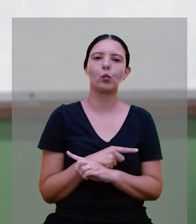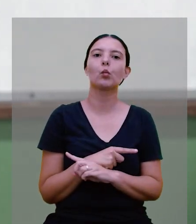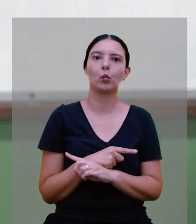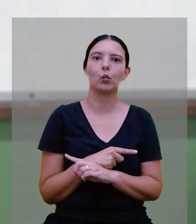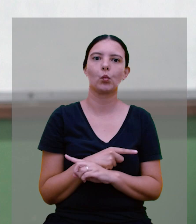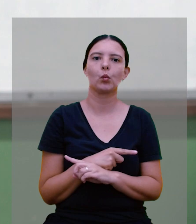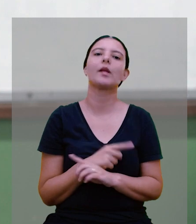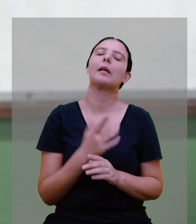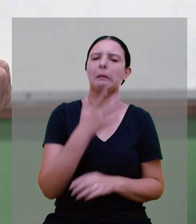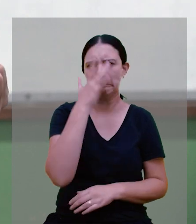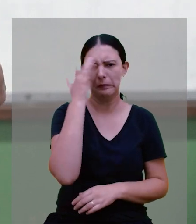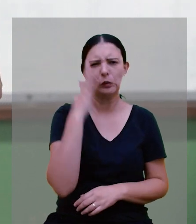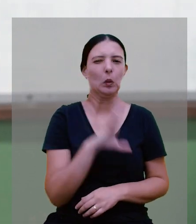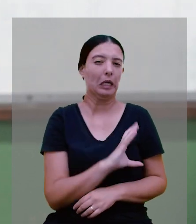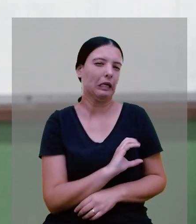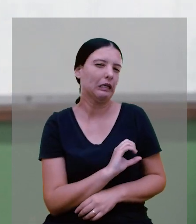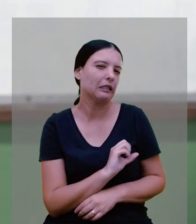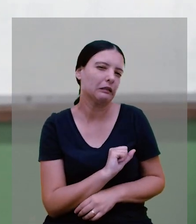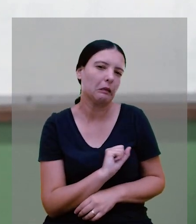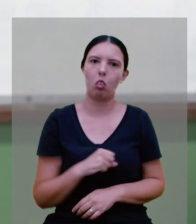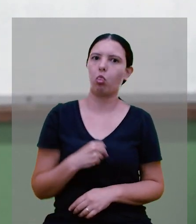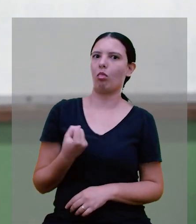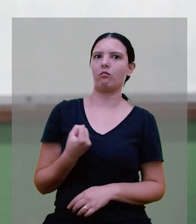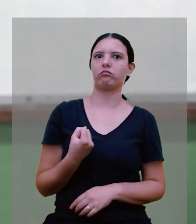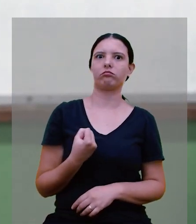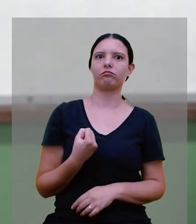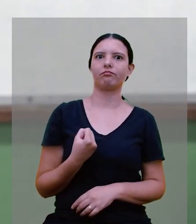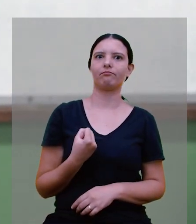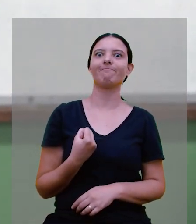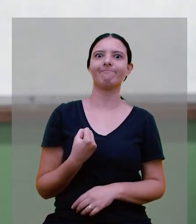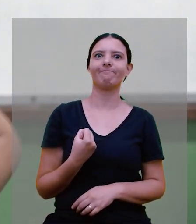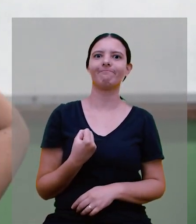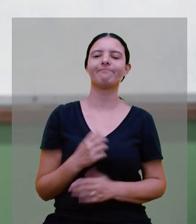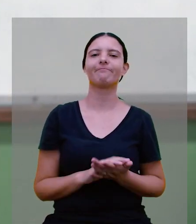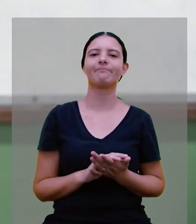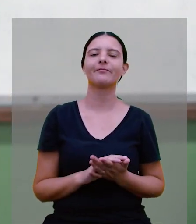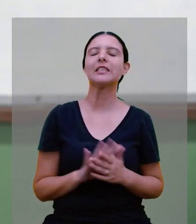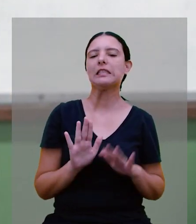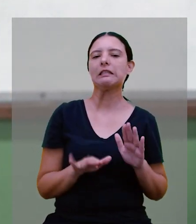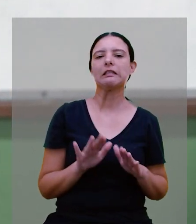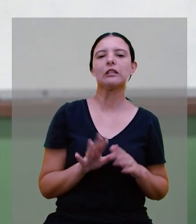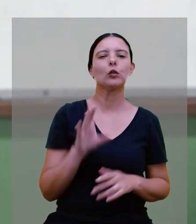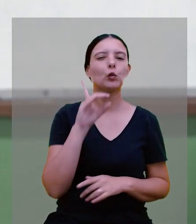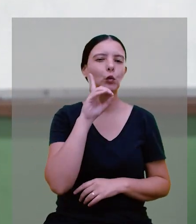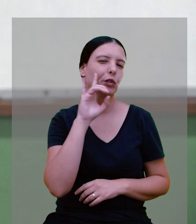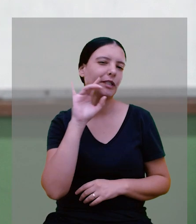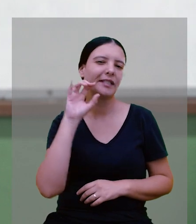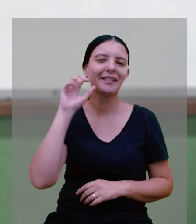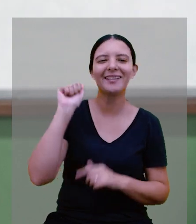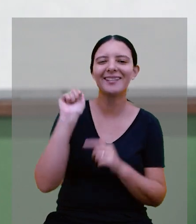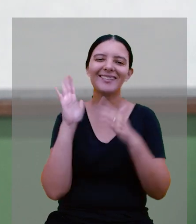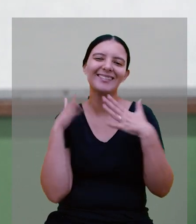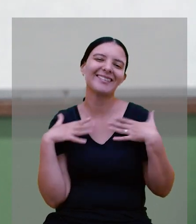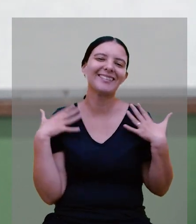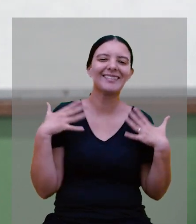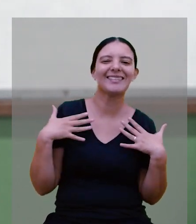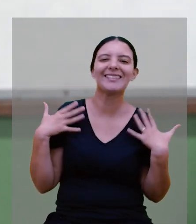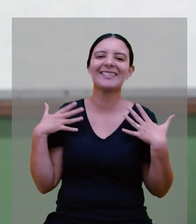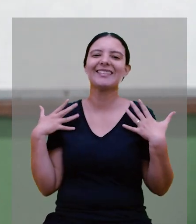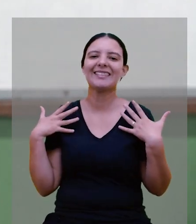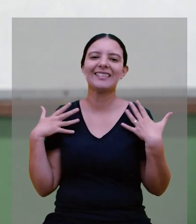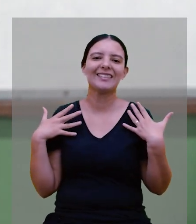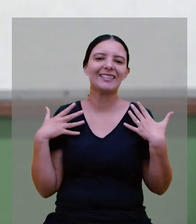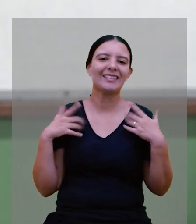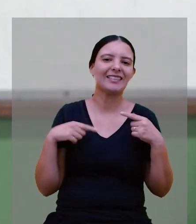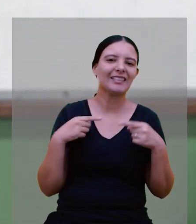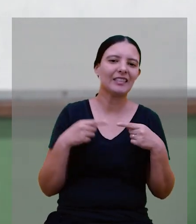A mesma pessoa que a gente ama, a gente odeia, né? O mesmo dia que a gente está animado, a gente está